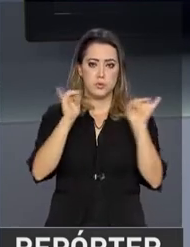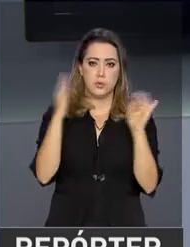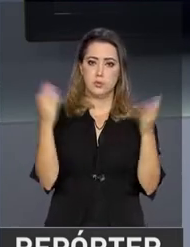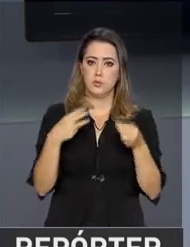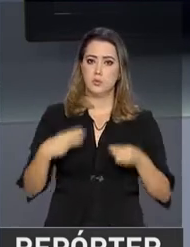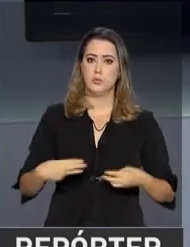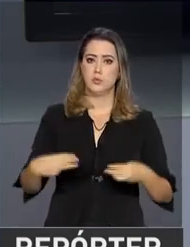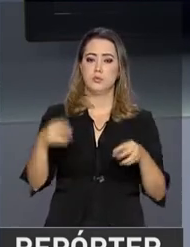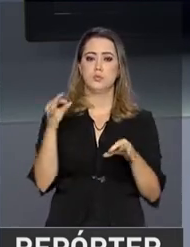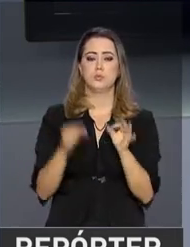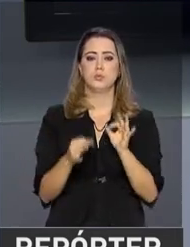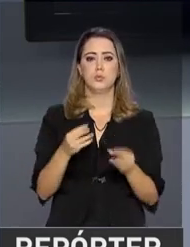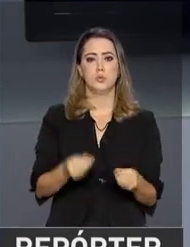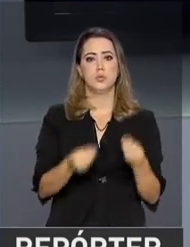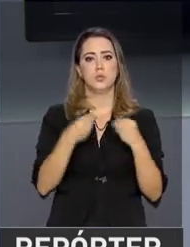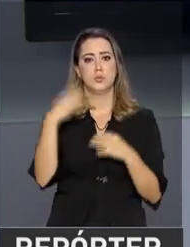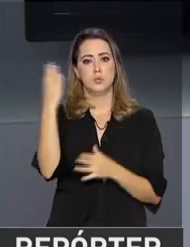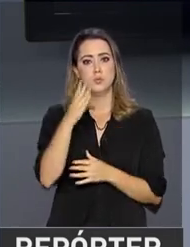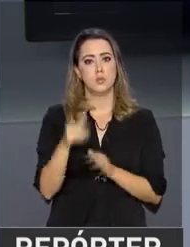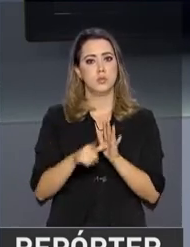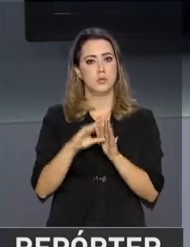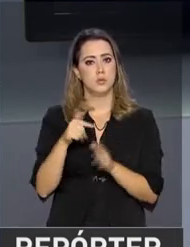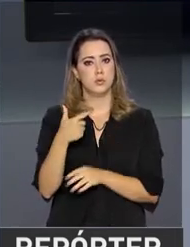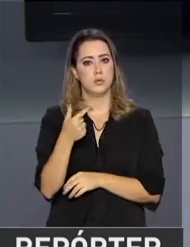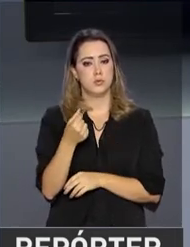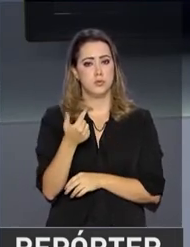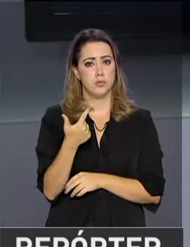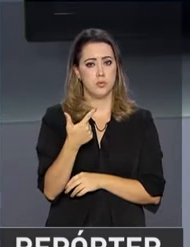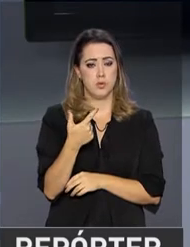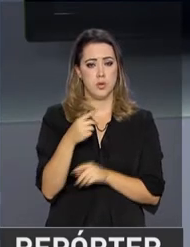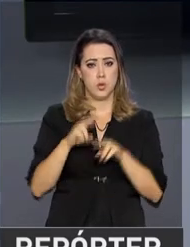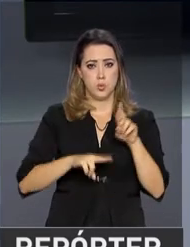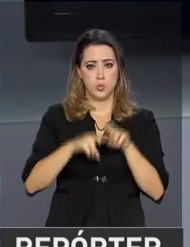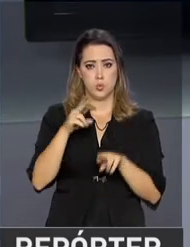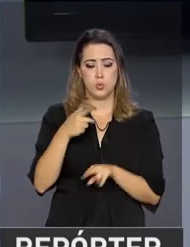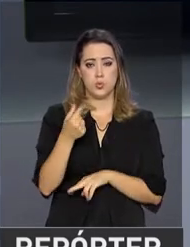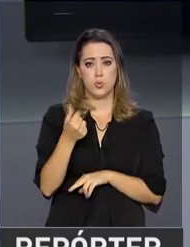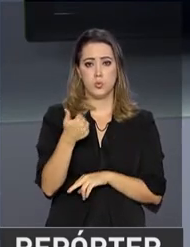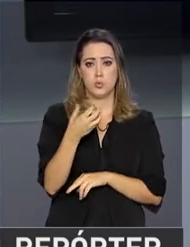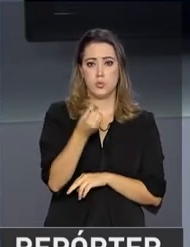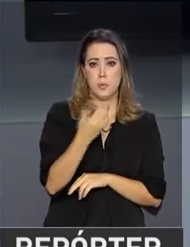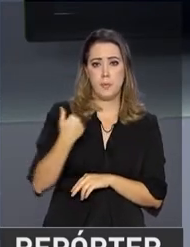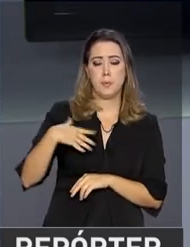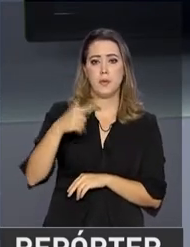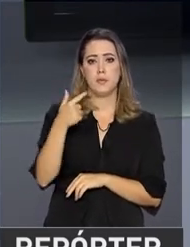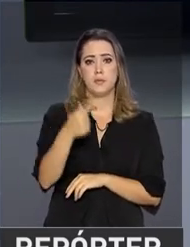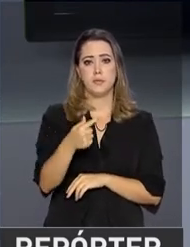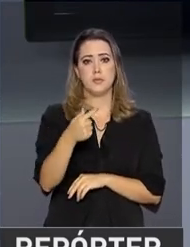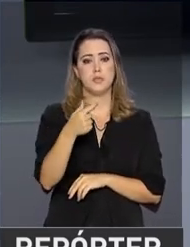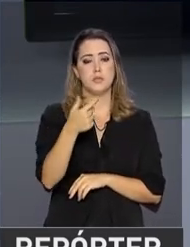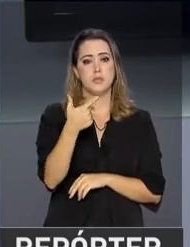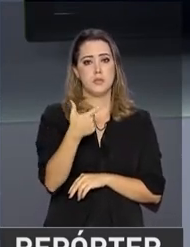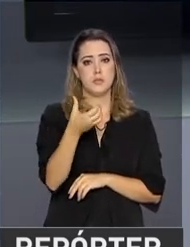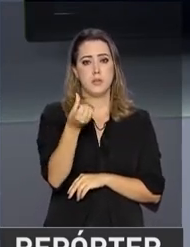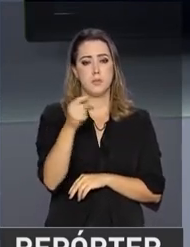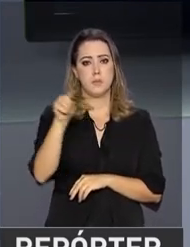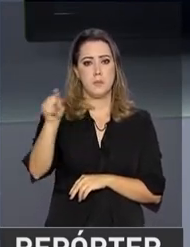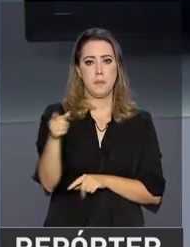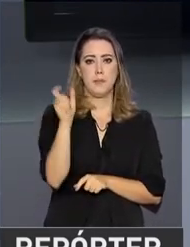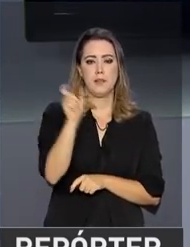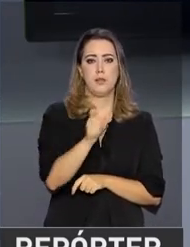da Justiça, trouxe que o Brasil tinha, em junho de 2016, mais de 726 mil presos,